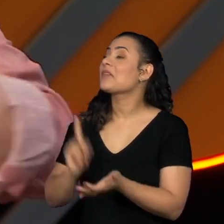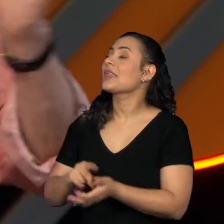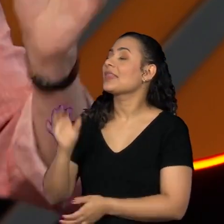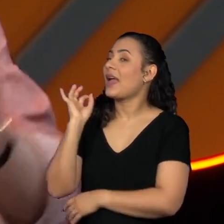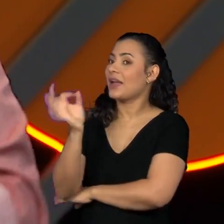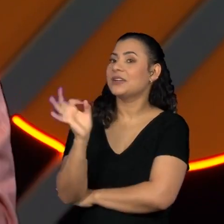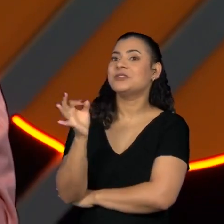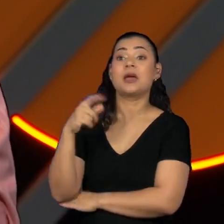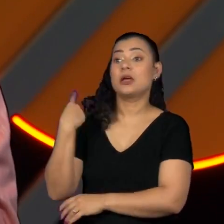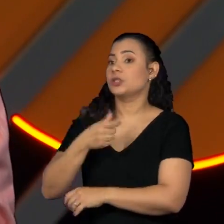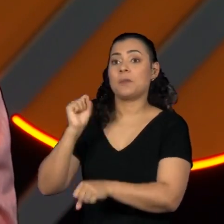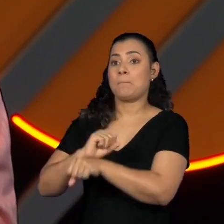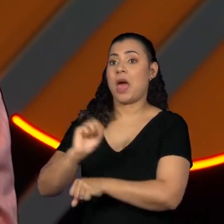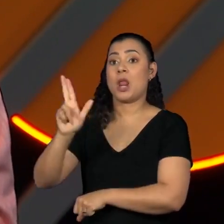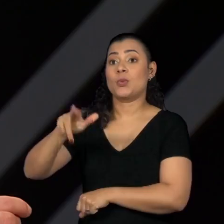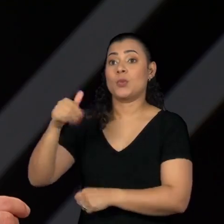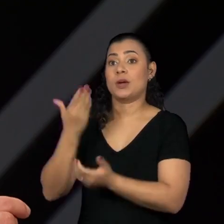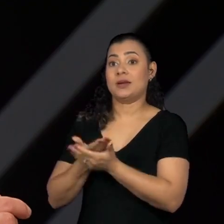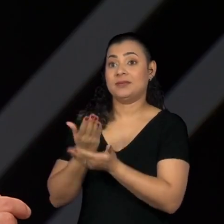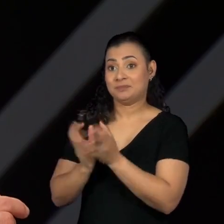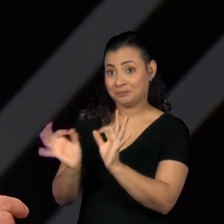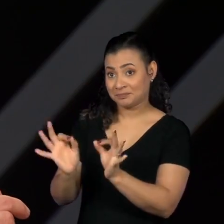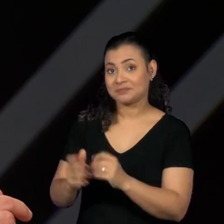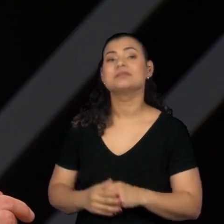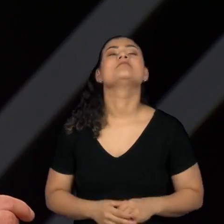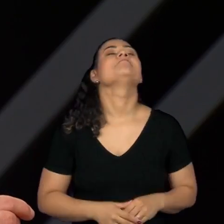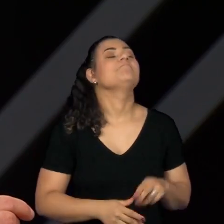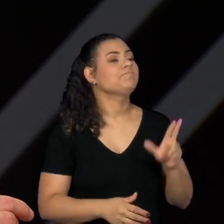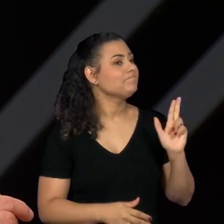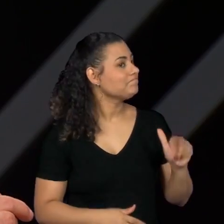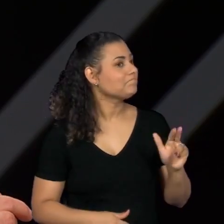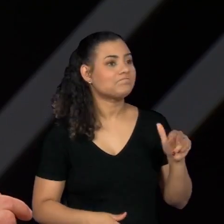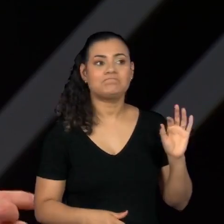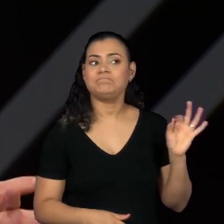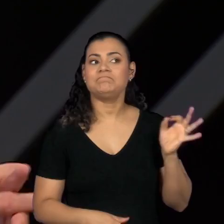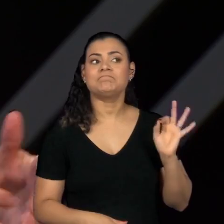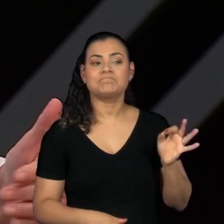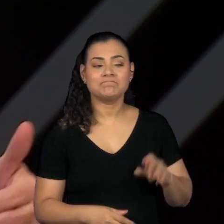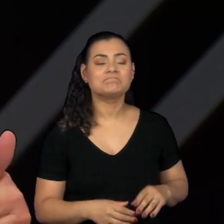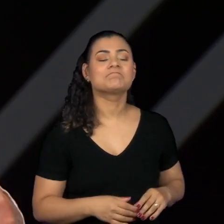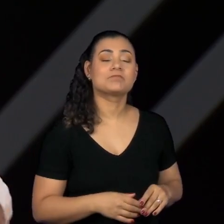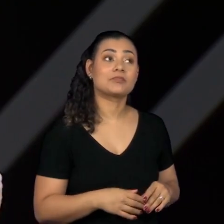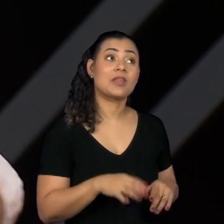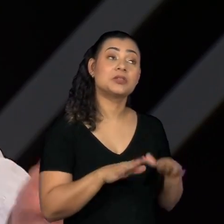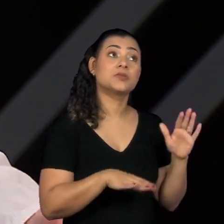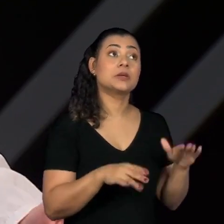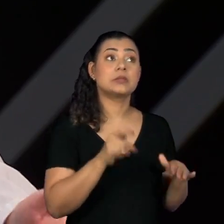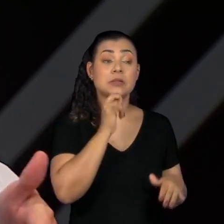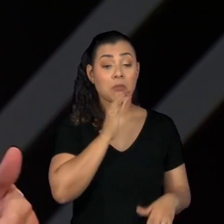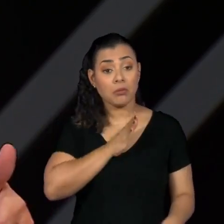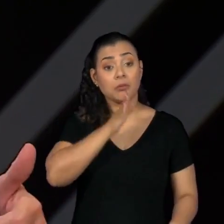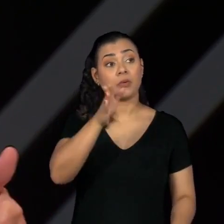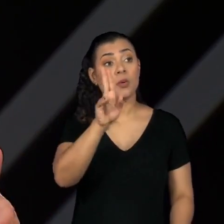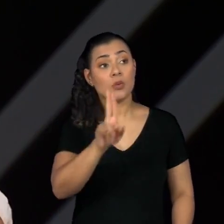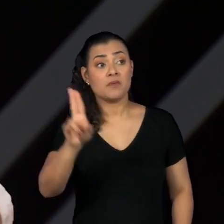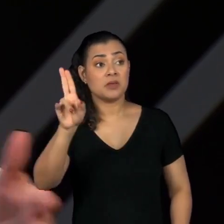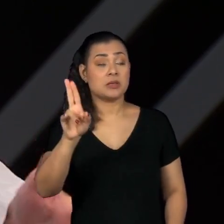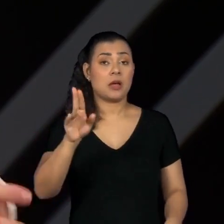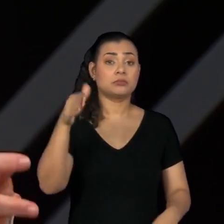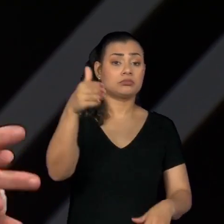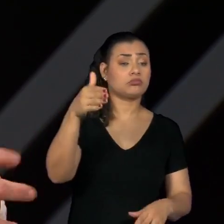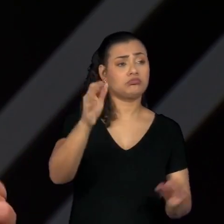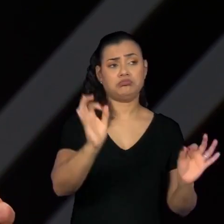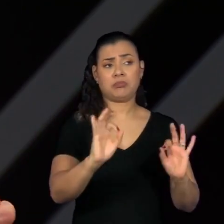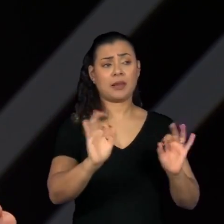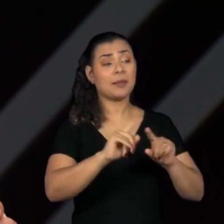não para de estudar nunca, né? Nunca, nunca. Talvez eu não vá mais à universidade, não frequente